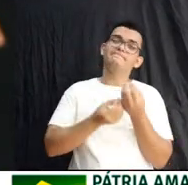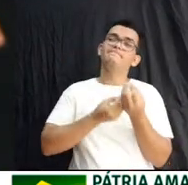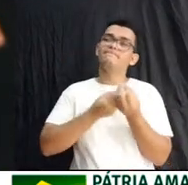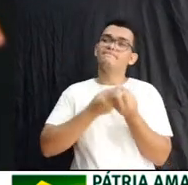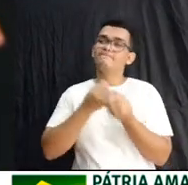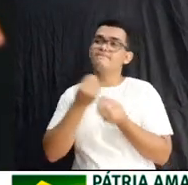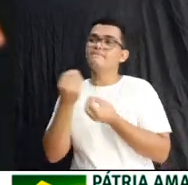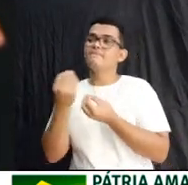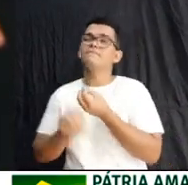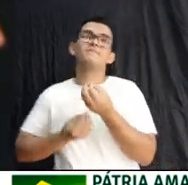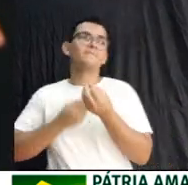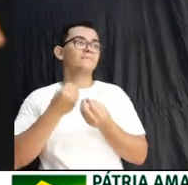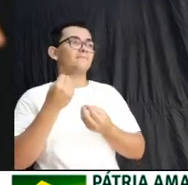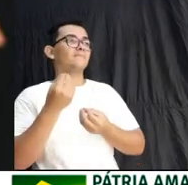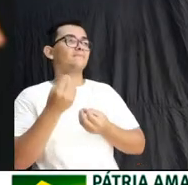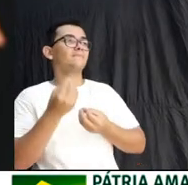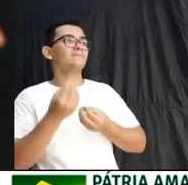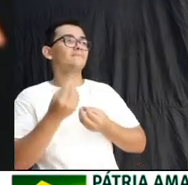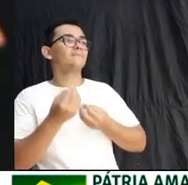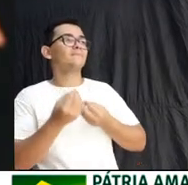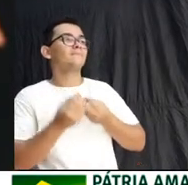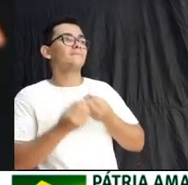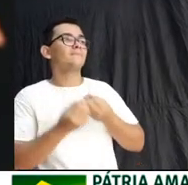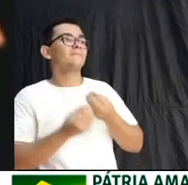adeus. Amei você